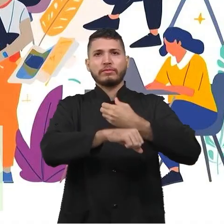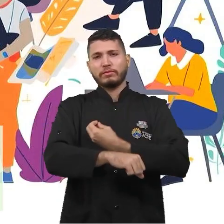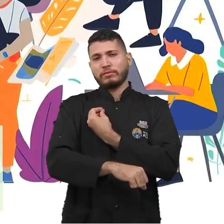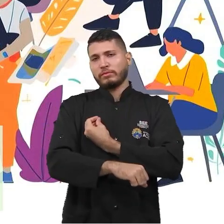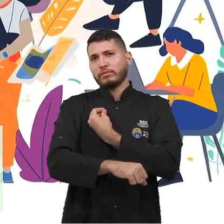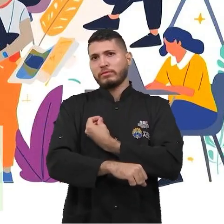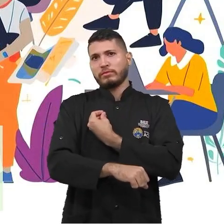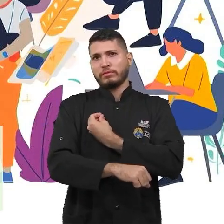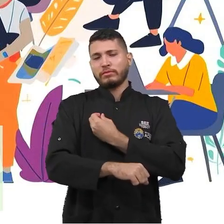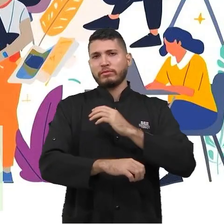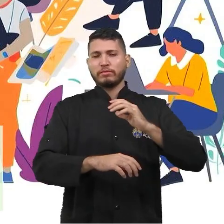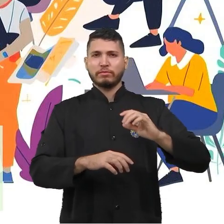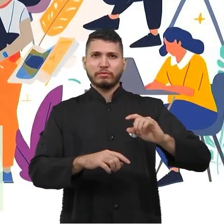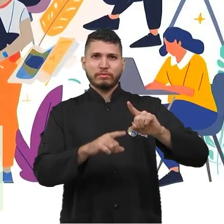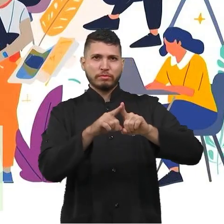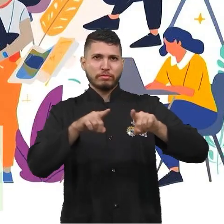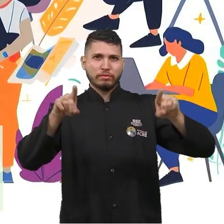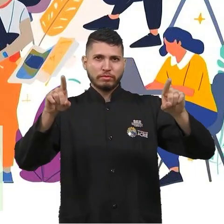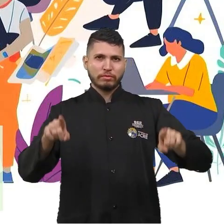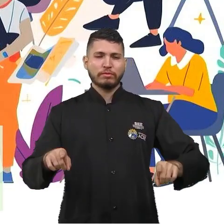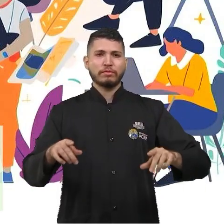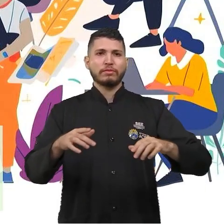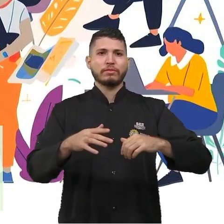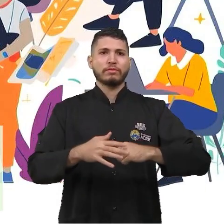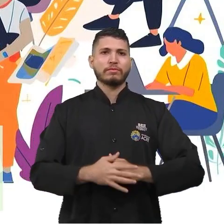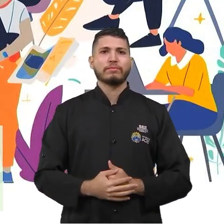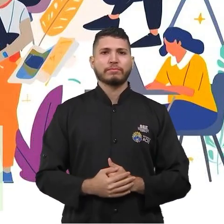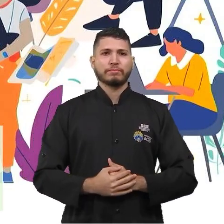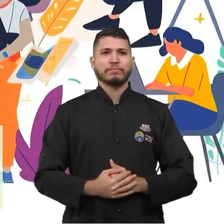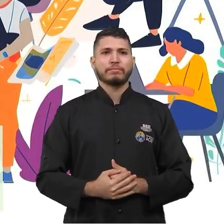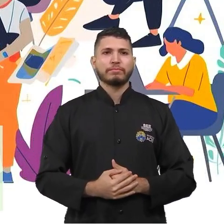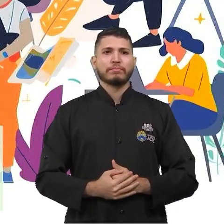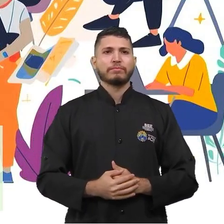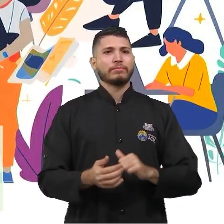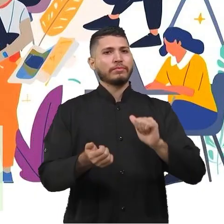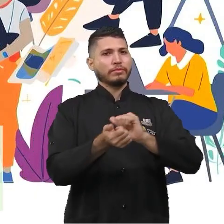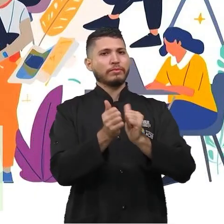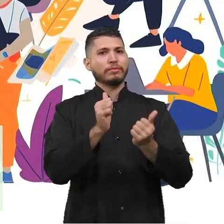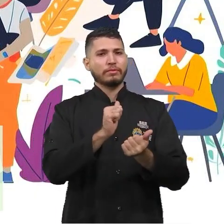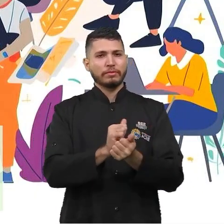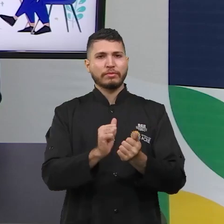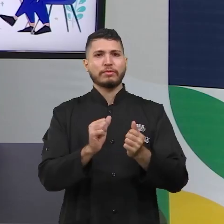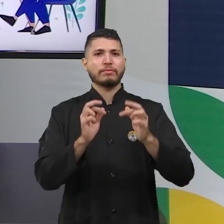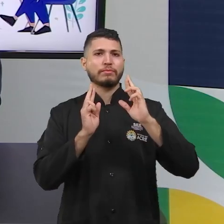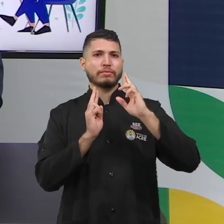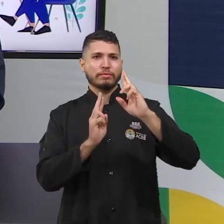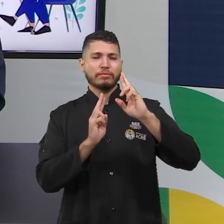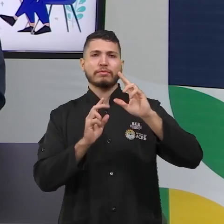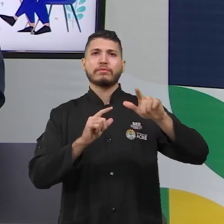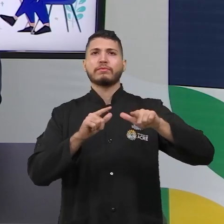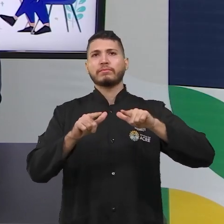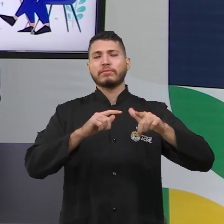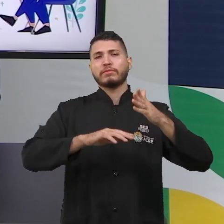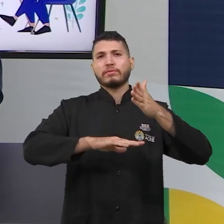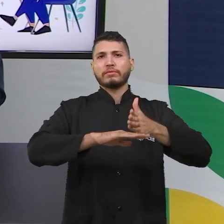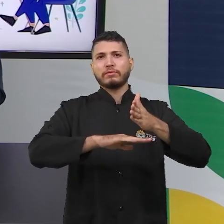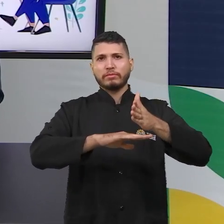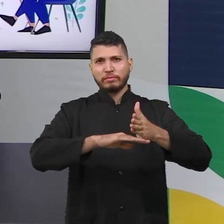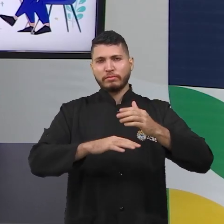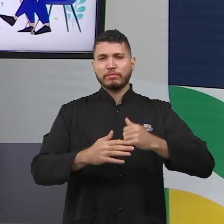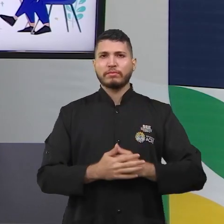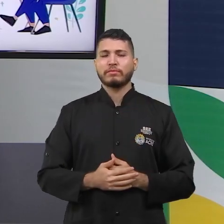na adaptação às expectativas dos trabalhadores modernos. Então, na modernidade, tem cada vez a questão